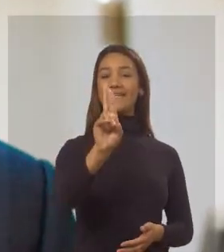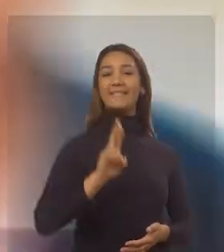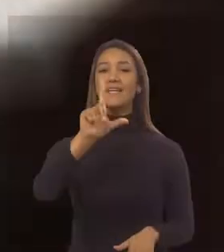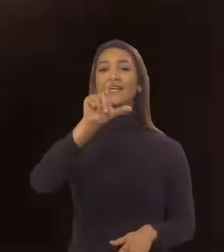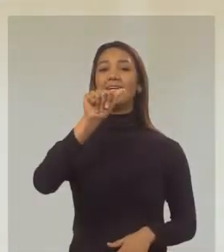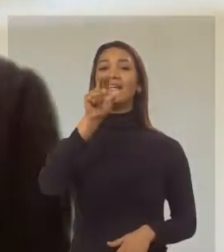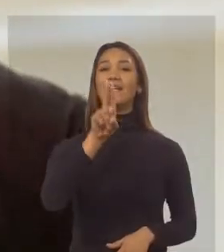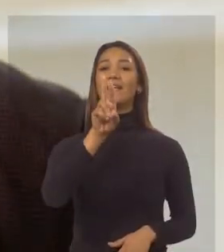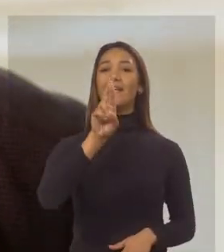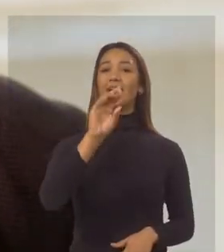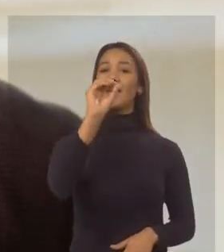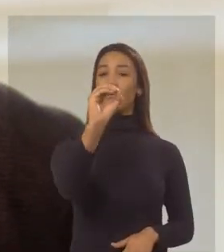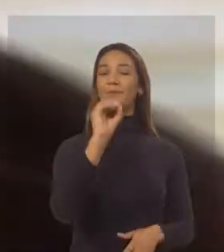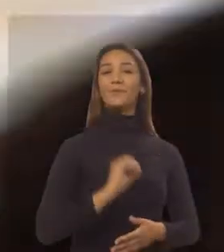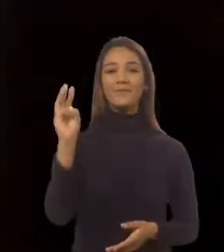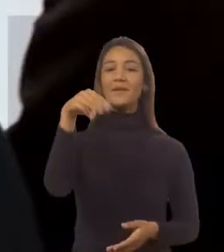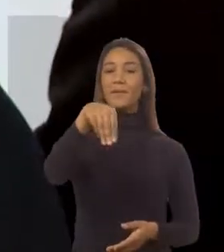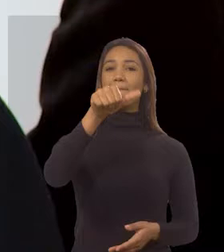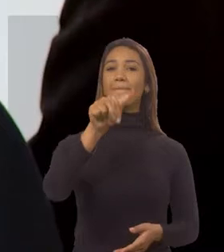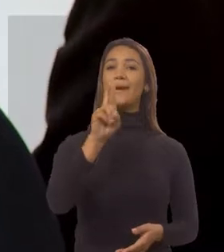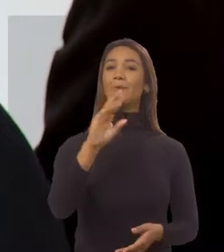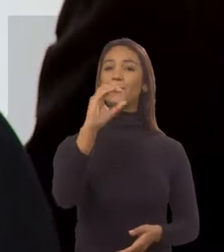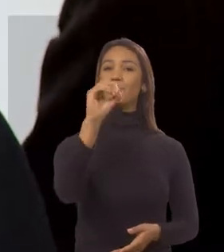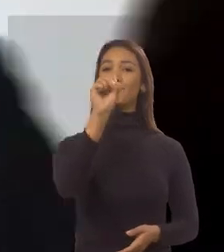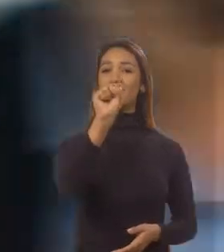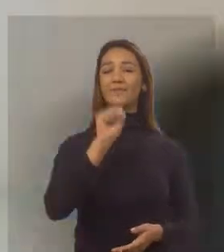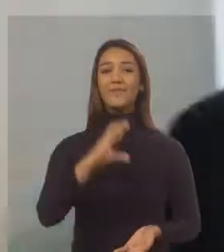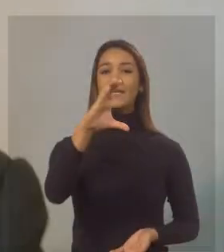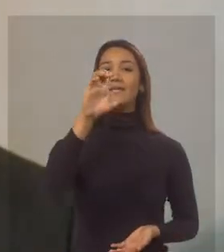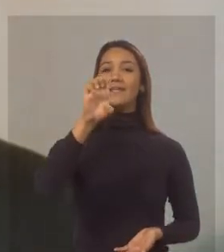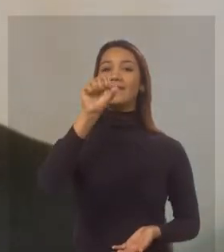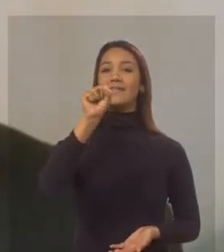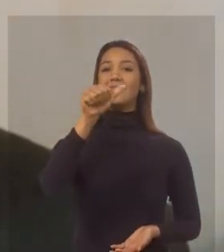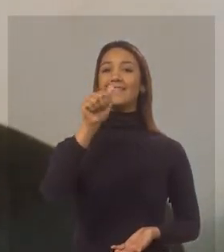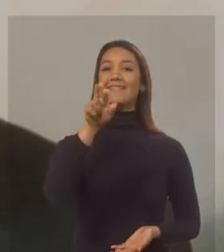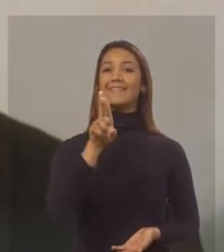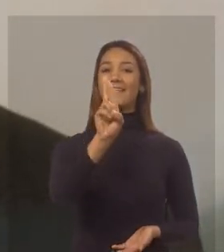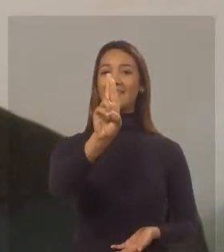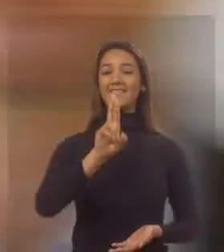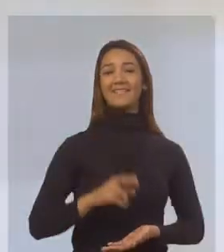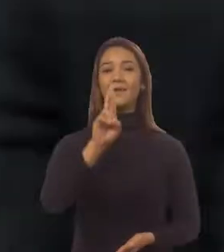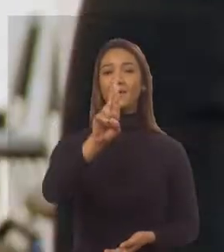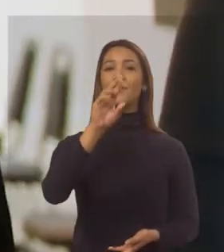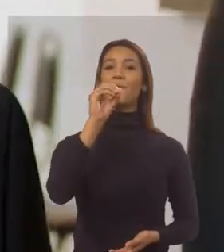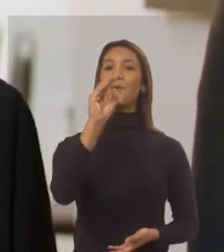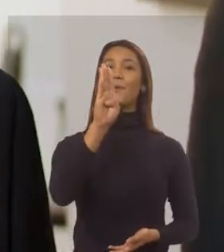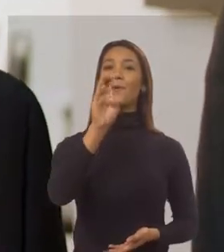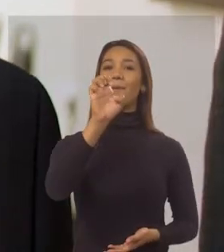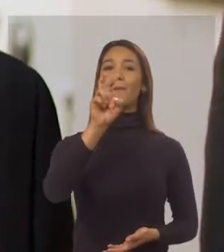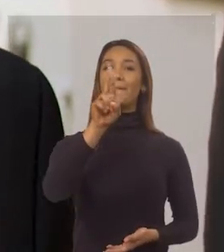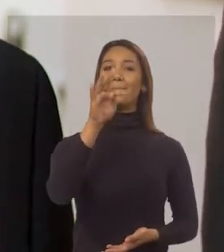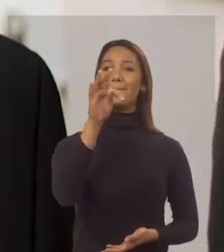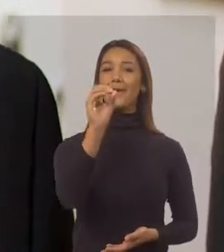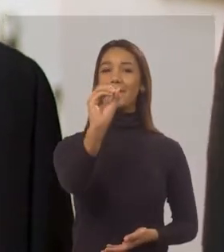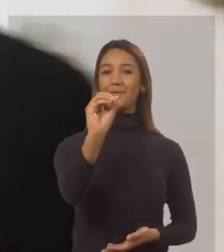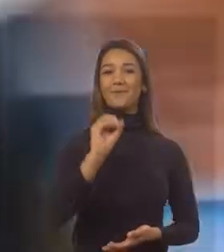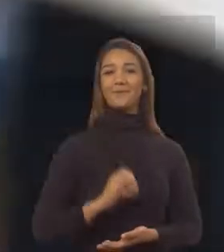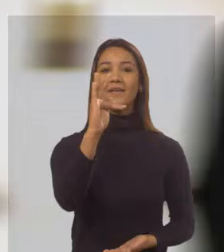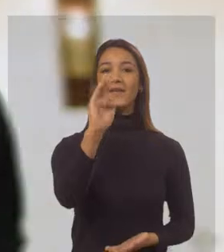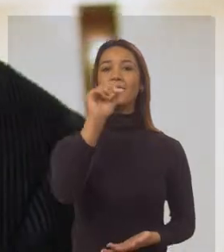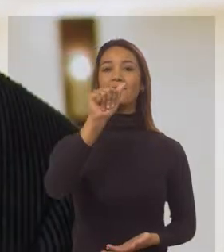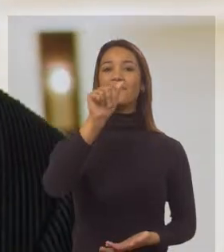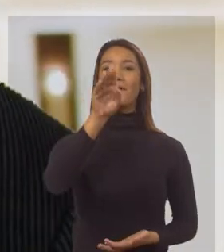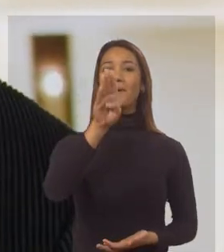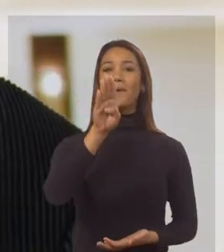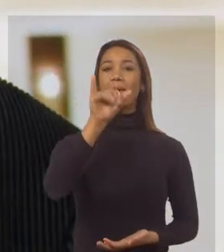de Tapejara. Lauro Scherer, prefeito de Toropi. Marcos Corso, prefeito de 13 Mais. César Ulhan, prefeito de Flores da Cunha. Roberto Dalemoli, prefeito de Antônio